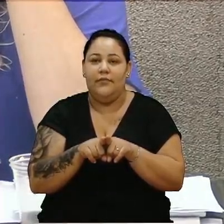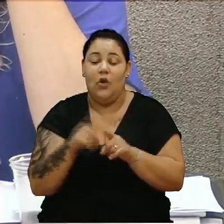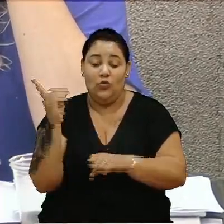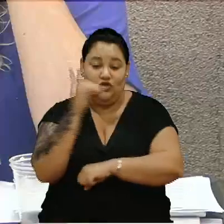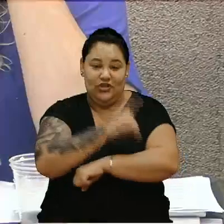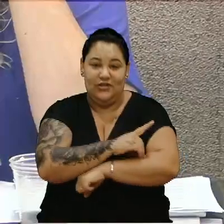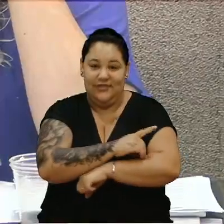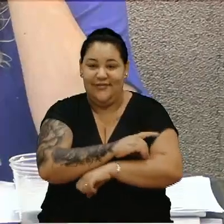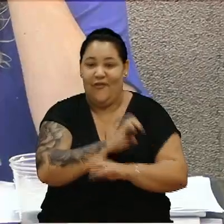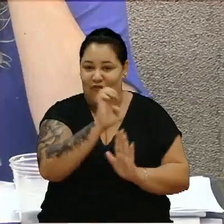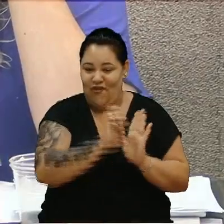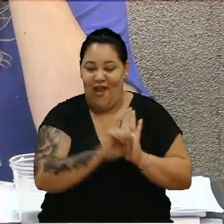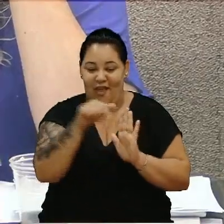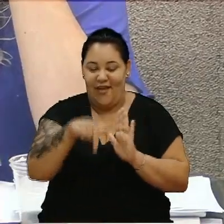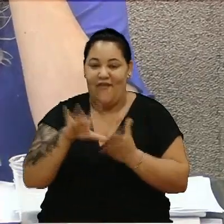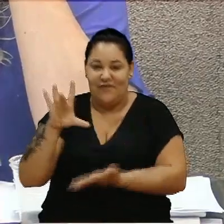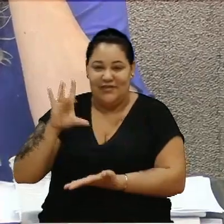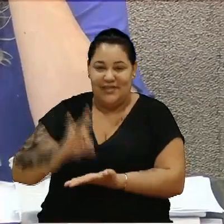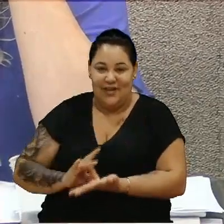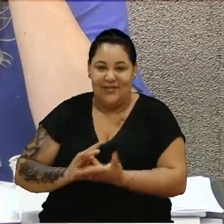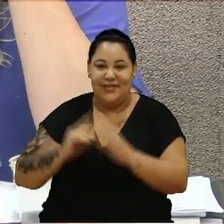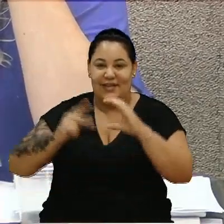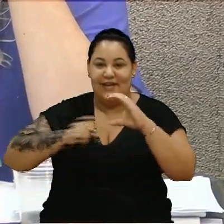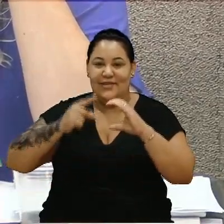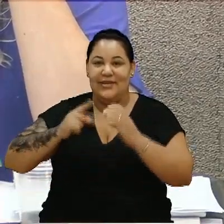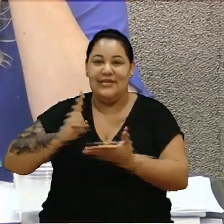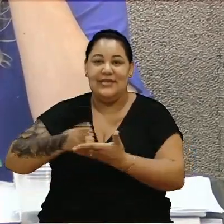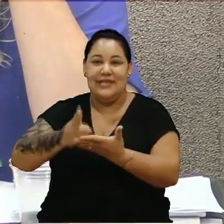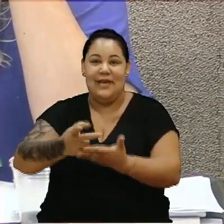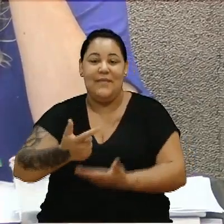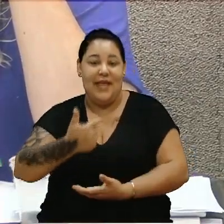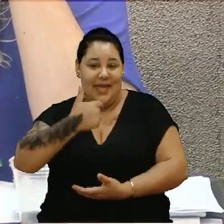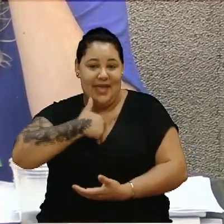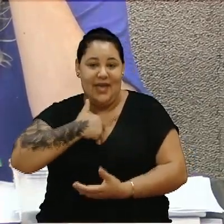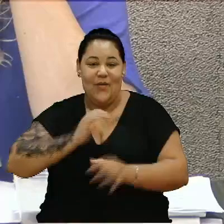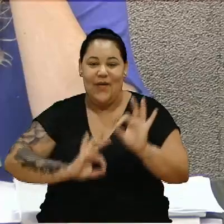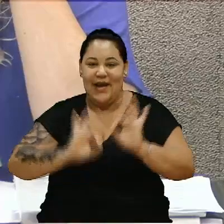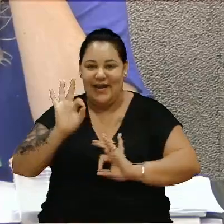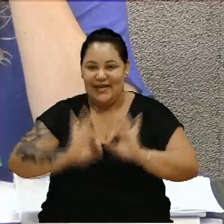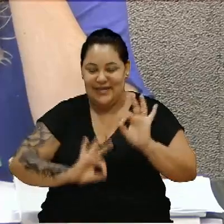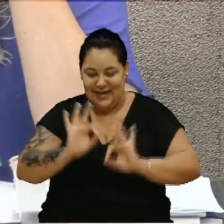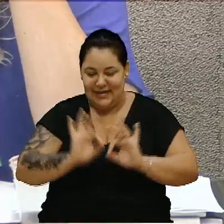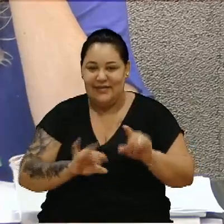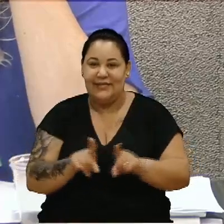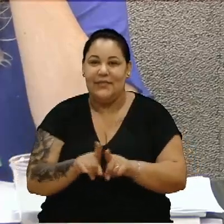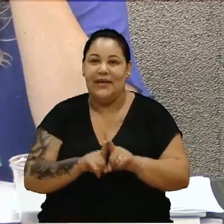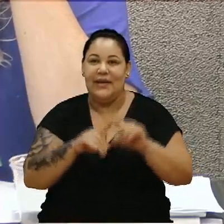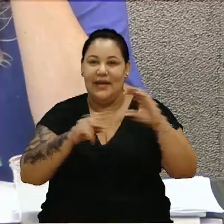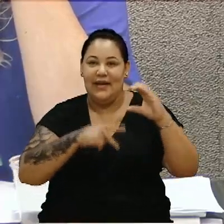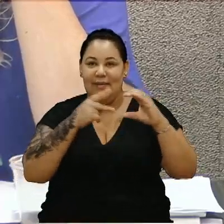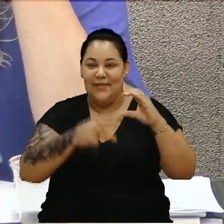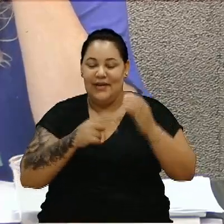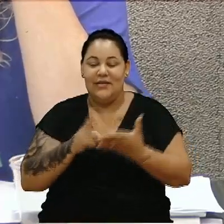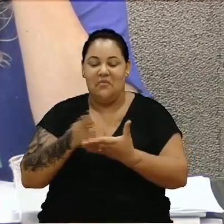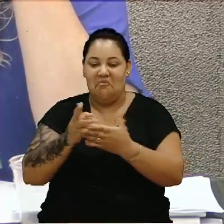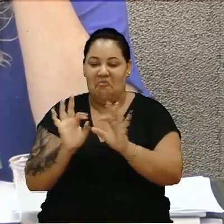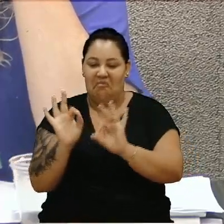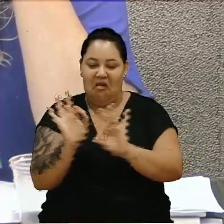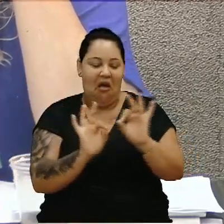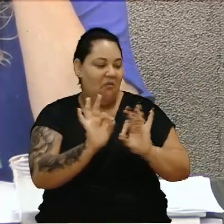Evangélico aqui na Câmara, sempre fui eu que organizei a casa e preparei o local aqui